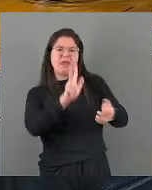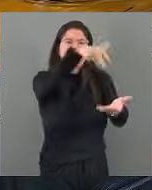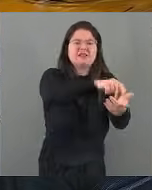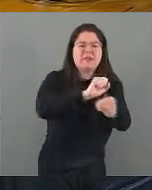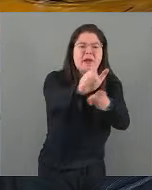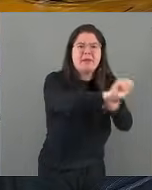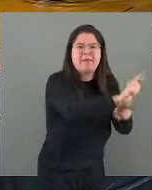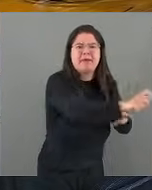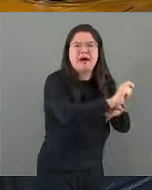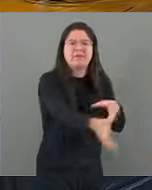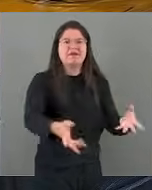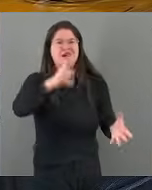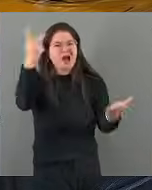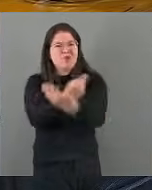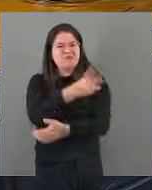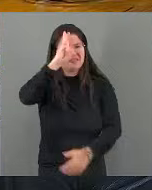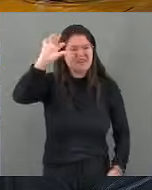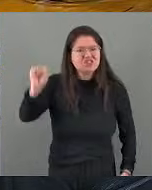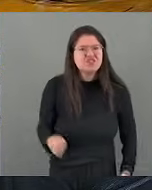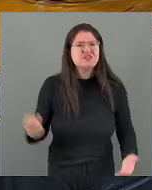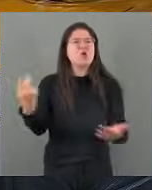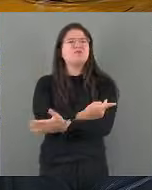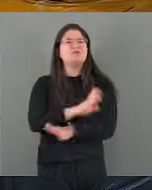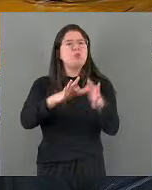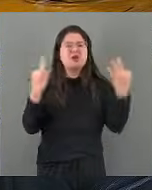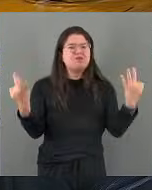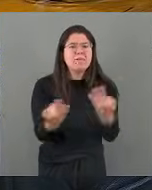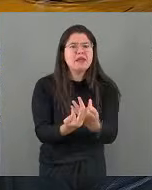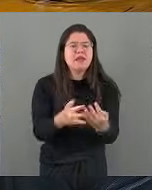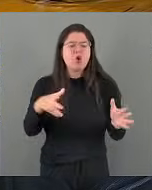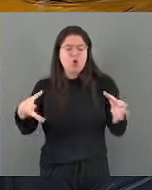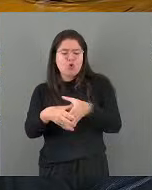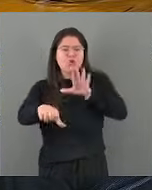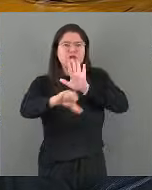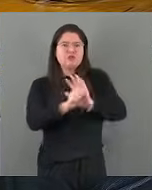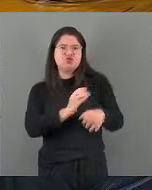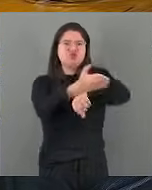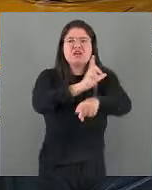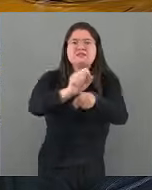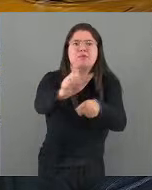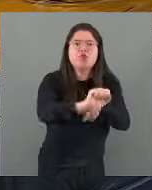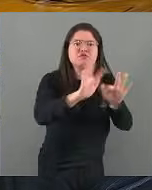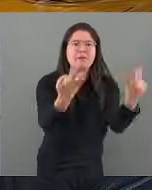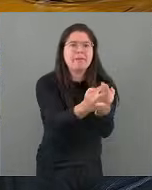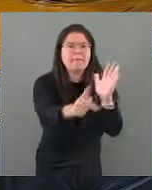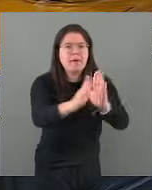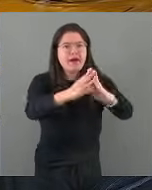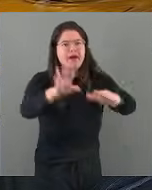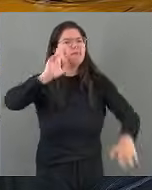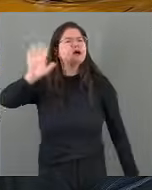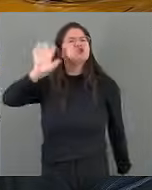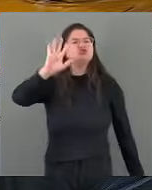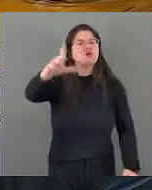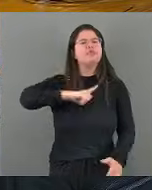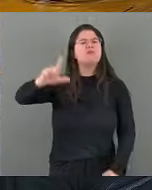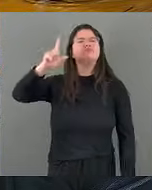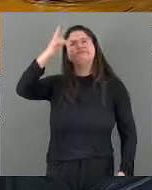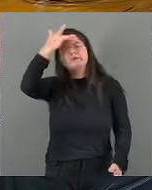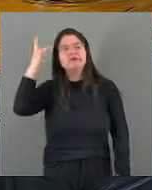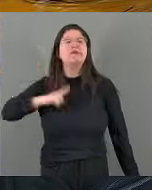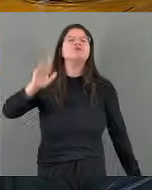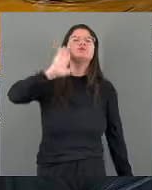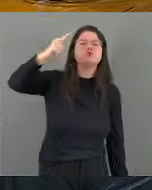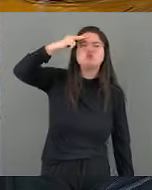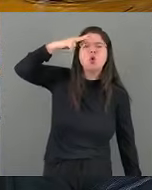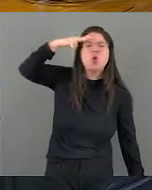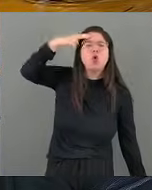3 dias. A média no Ceará, a cada 3 dias tem uma família expulsa. Você imagina a pessoa que tem um sonho, o